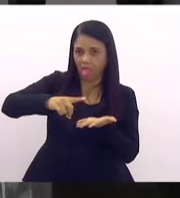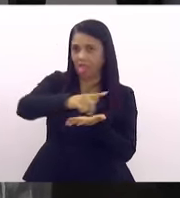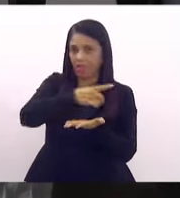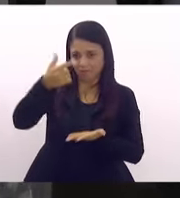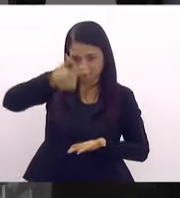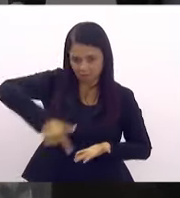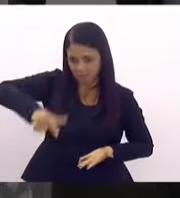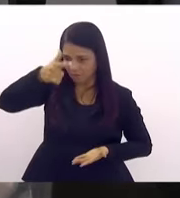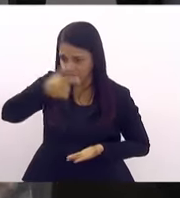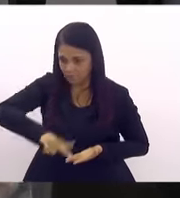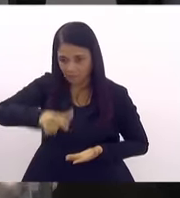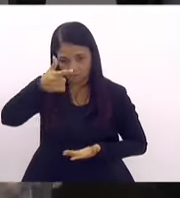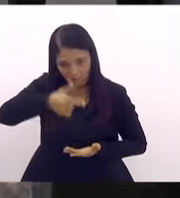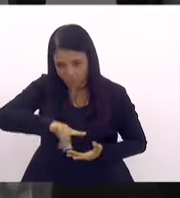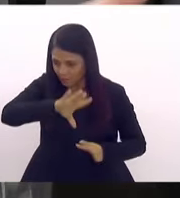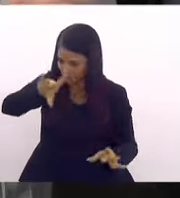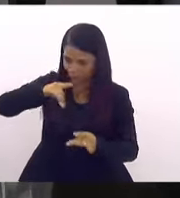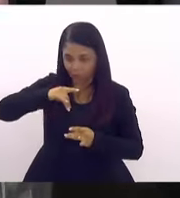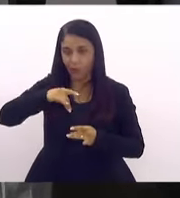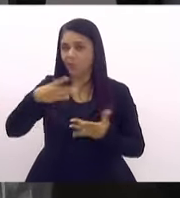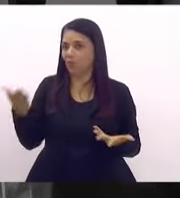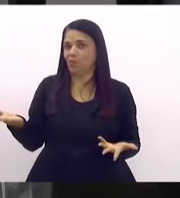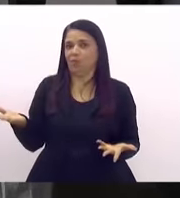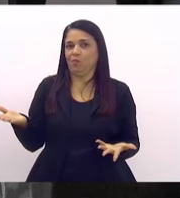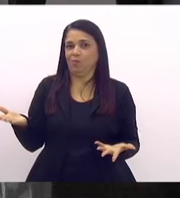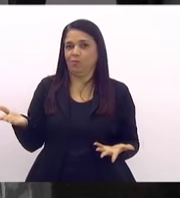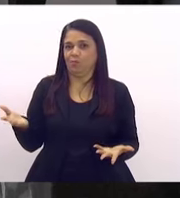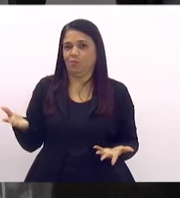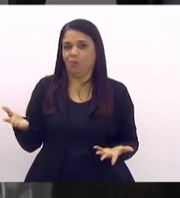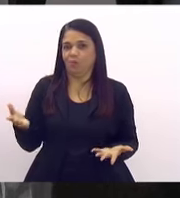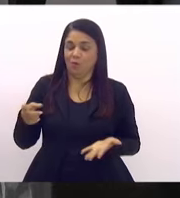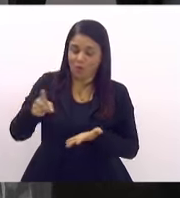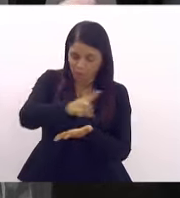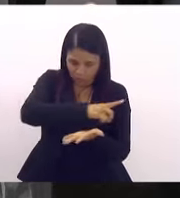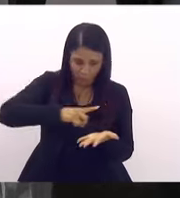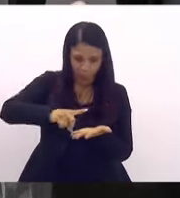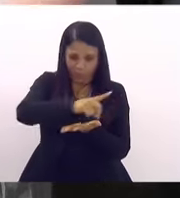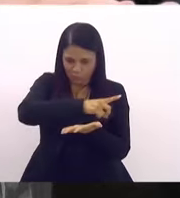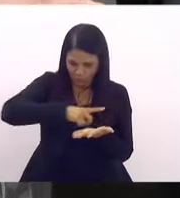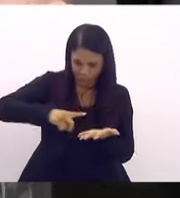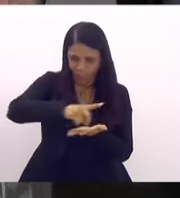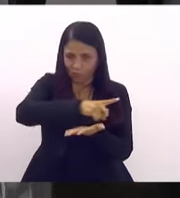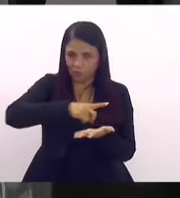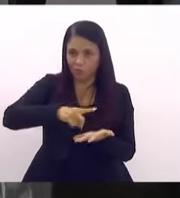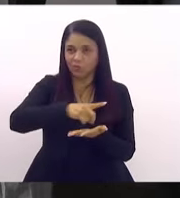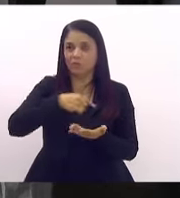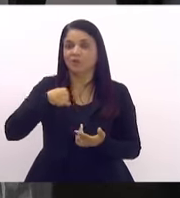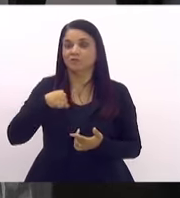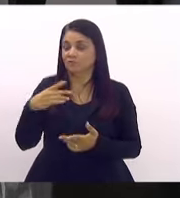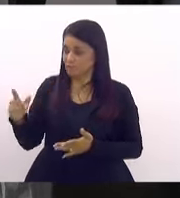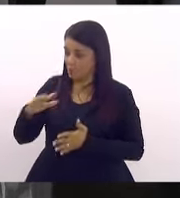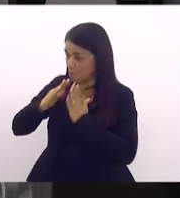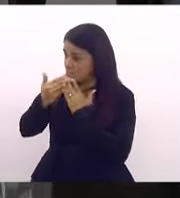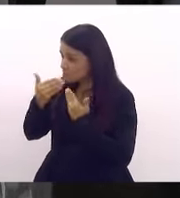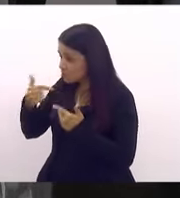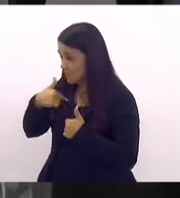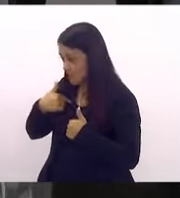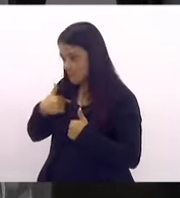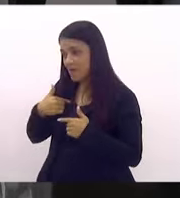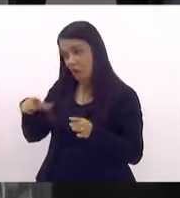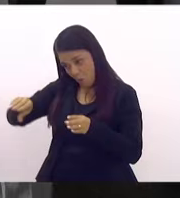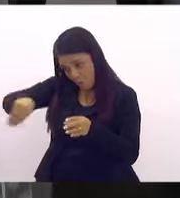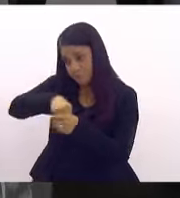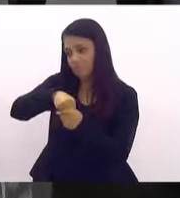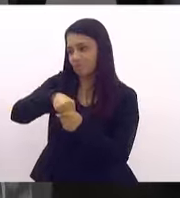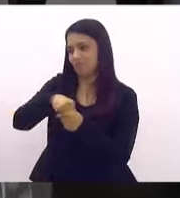repetindo, mas não incorporou. O senhor pedisse rodou e não incorporou nada. Se o senhor pedisse a mim, eu sou um marxista místico, eu incorporaria.